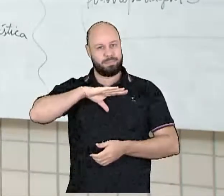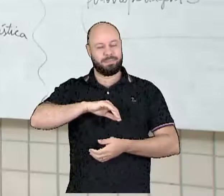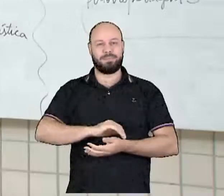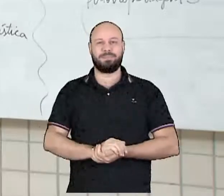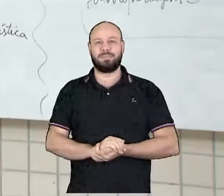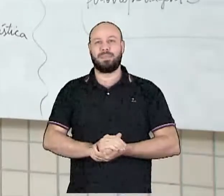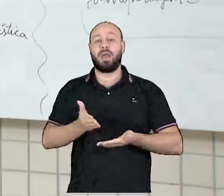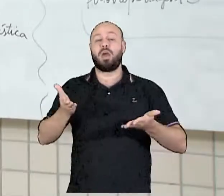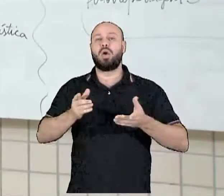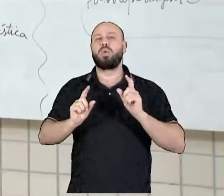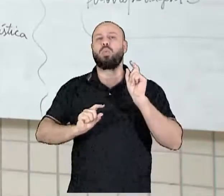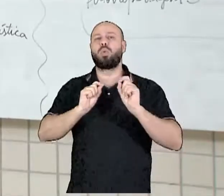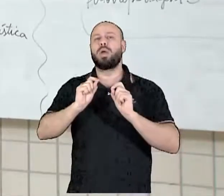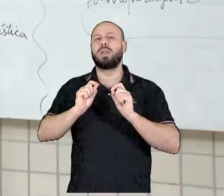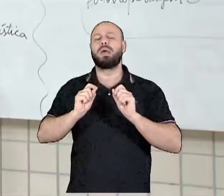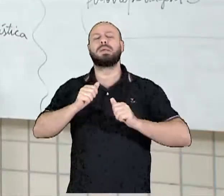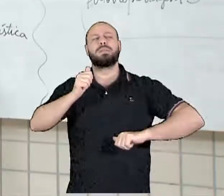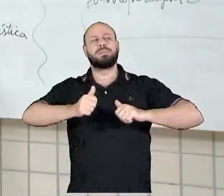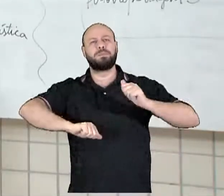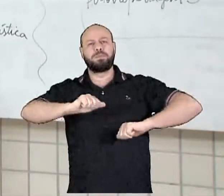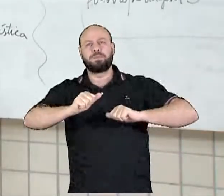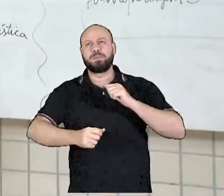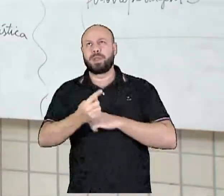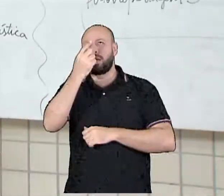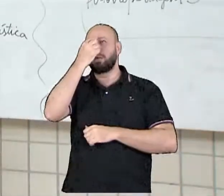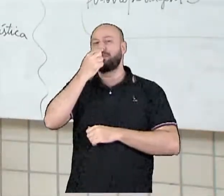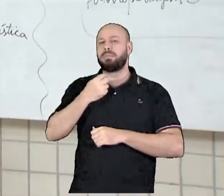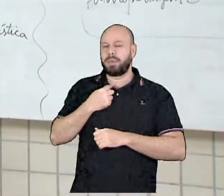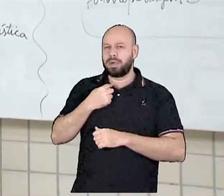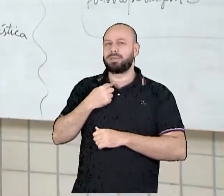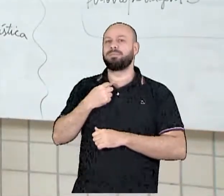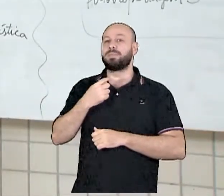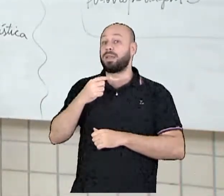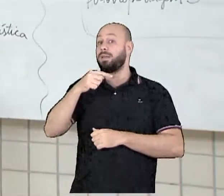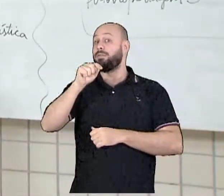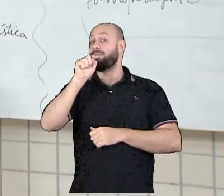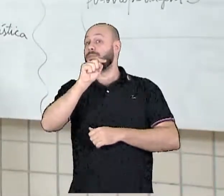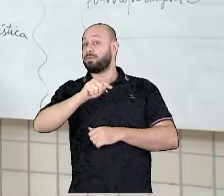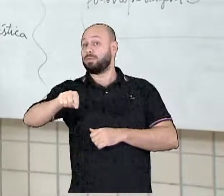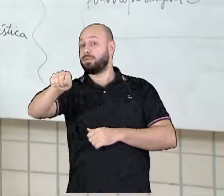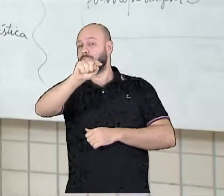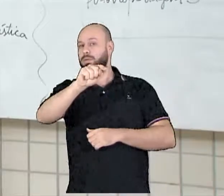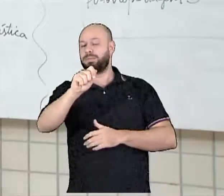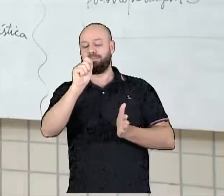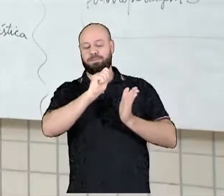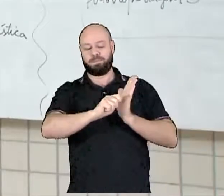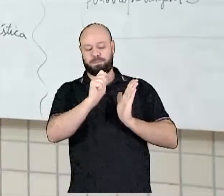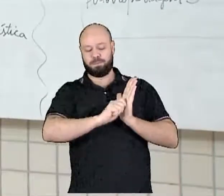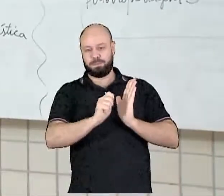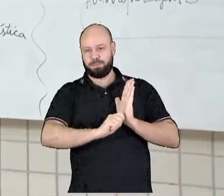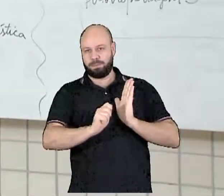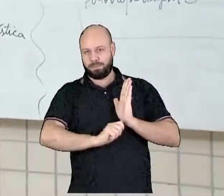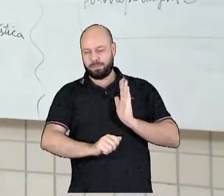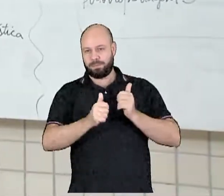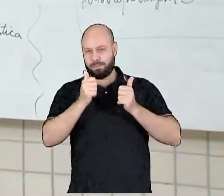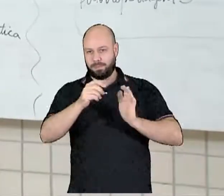E agora nós vamos analisar algumas imagens e vocês vão produção de